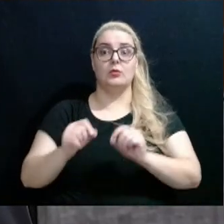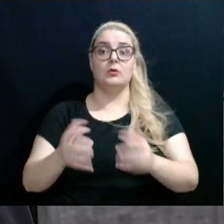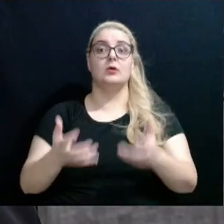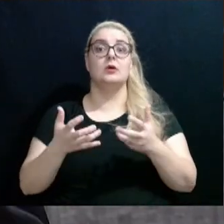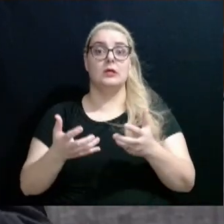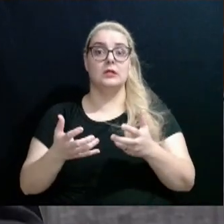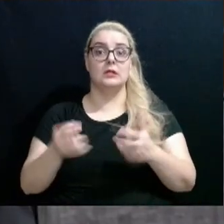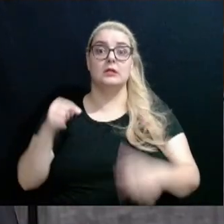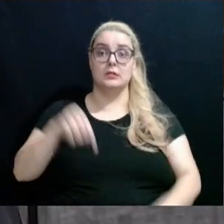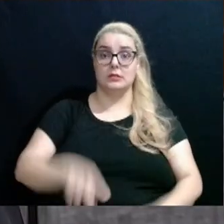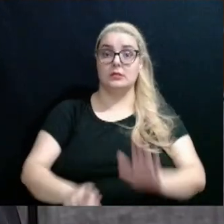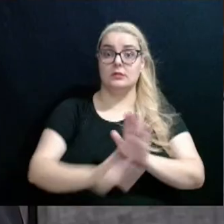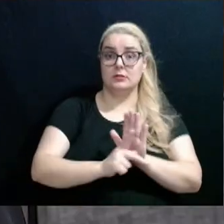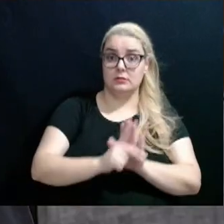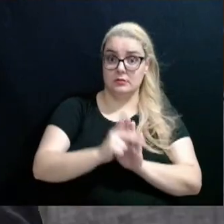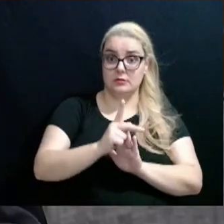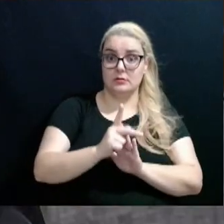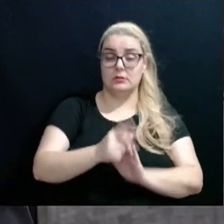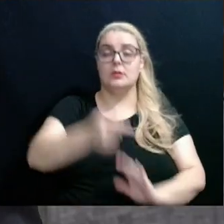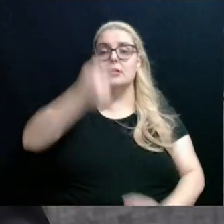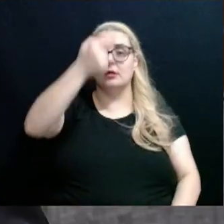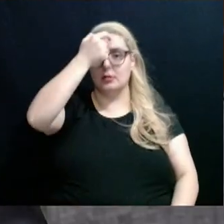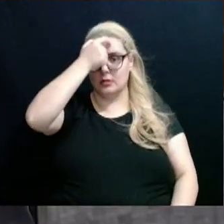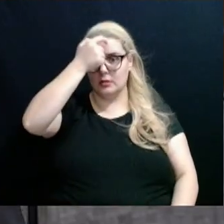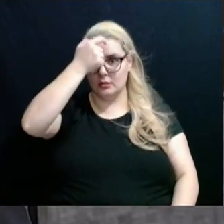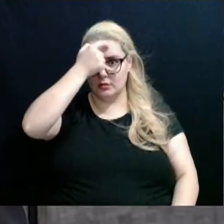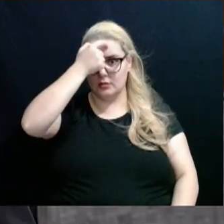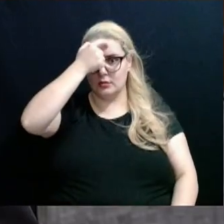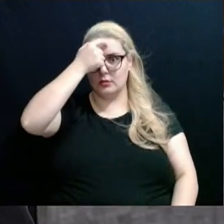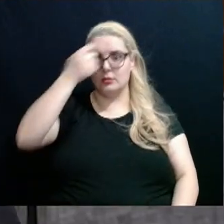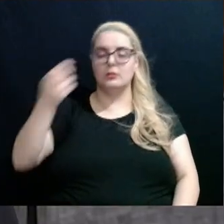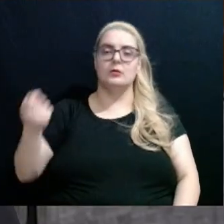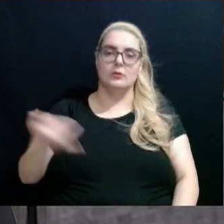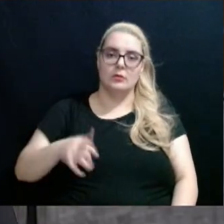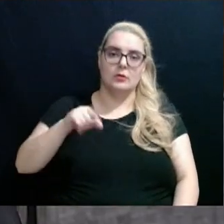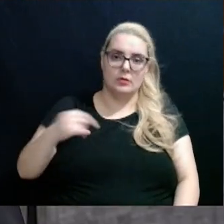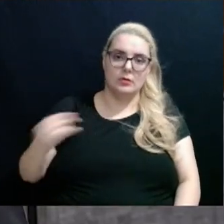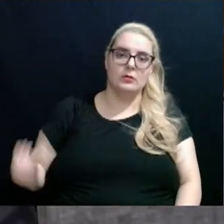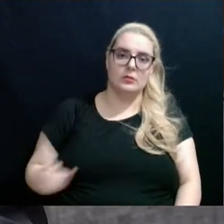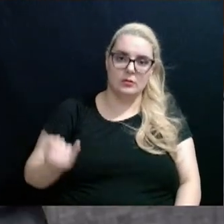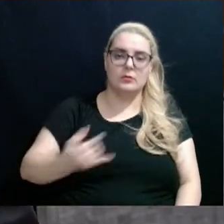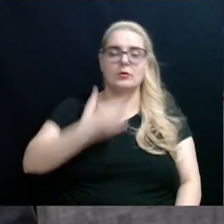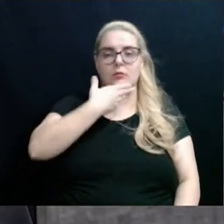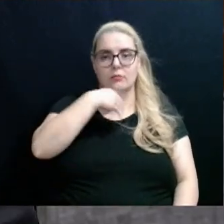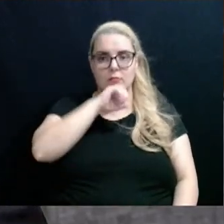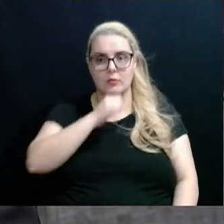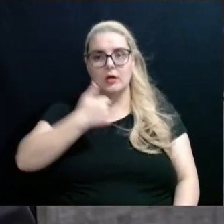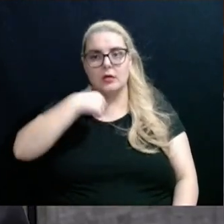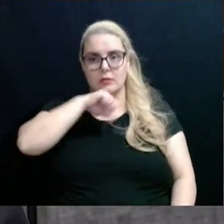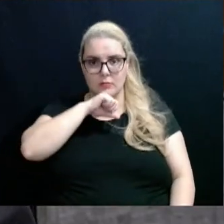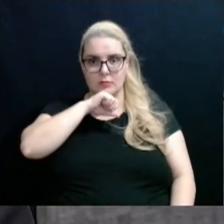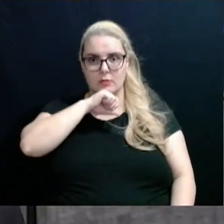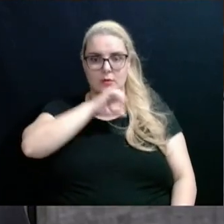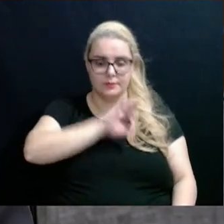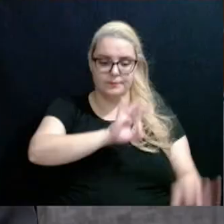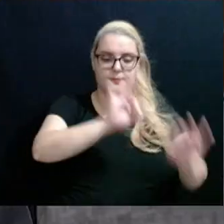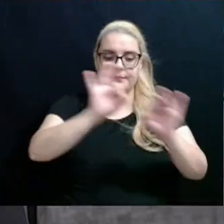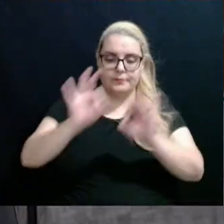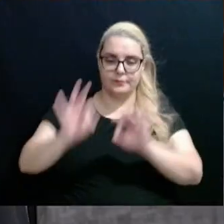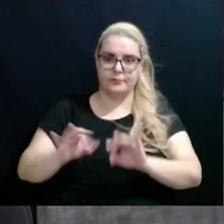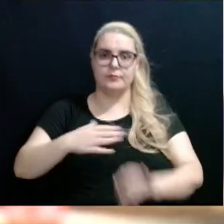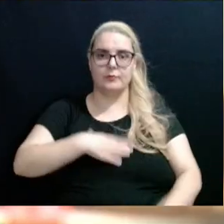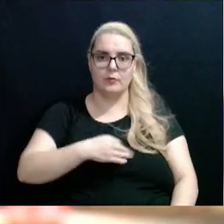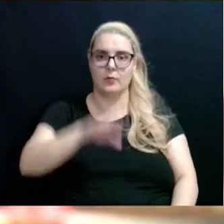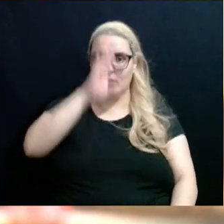desse projeto? É conscientizar o quanto é importante os pais acompanhar seus filhos, principalmente